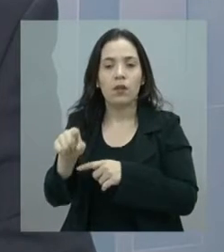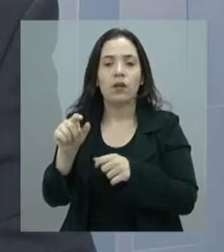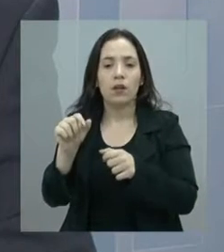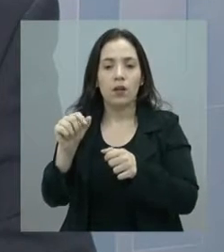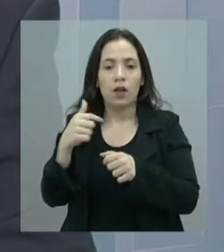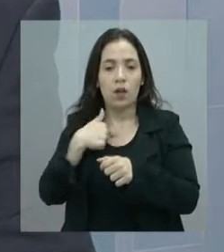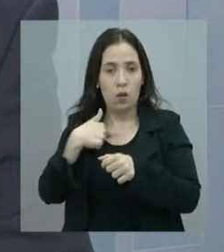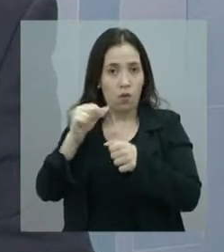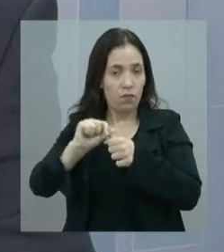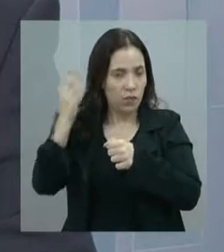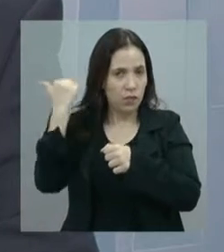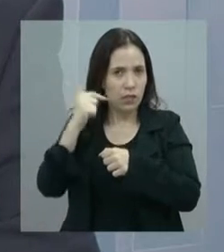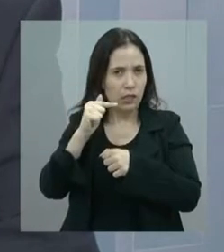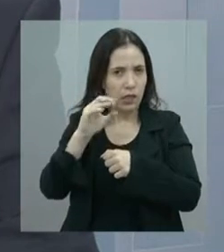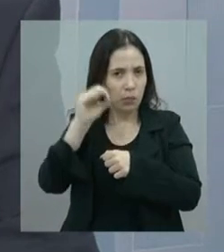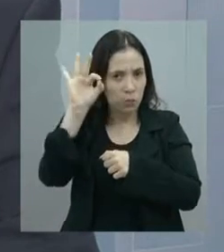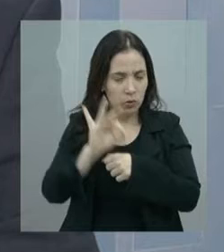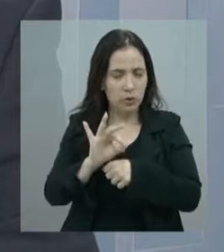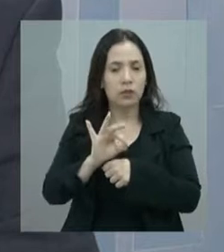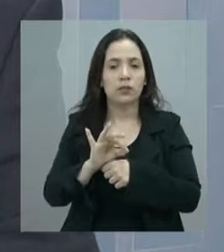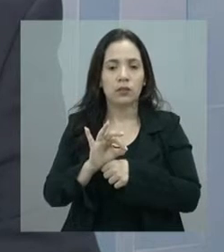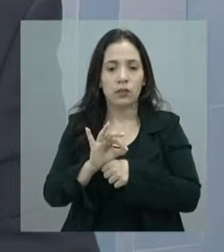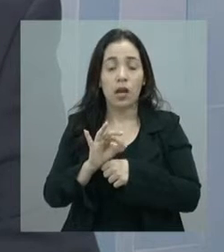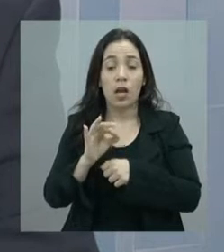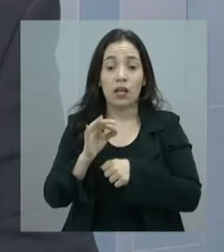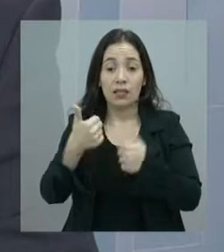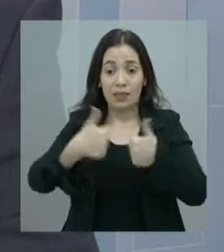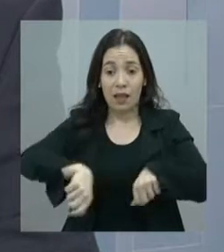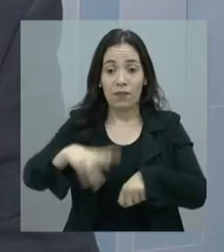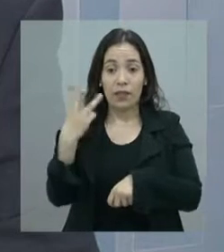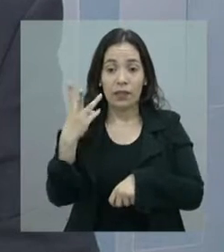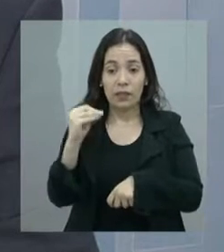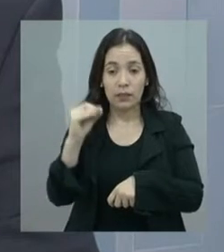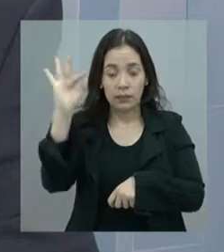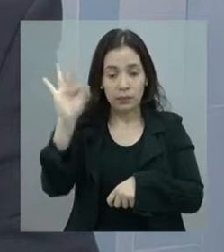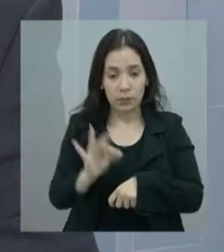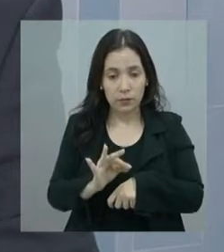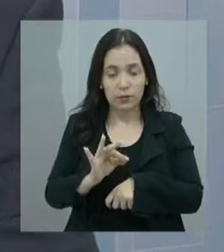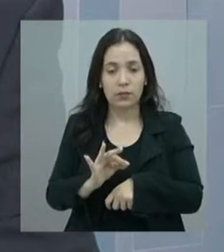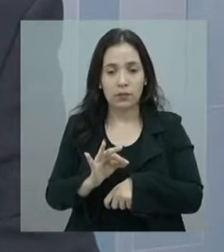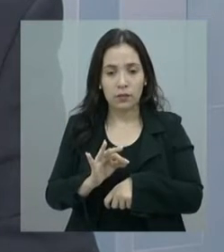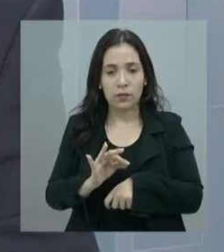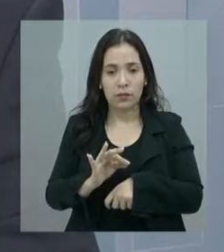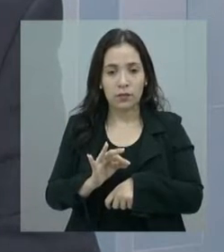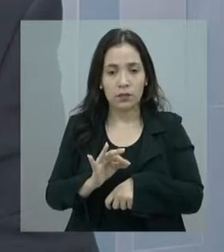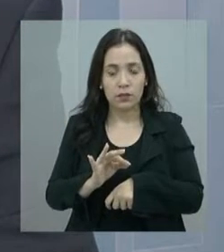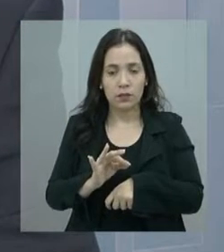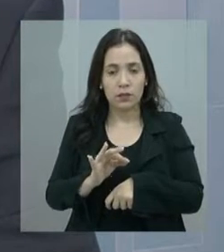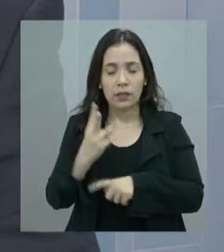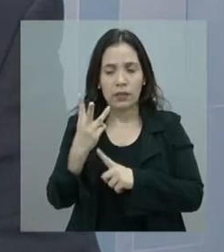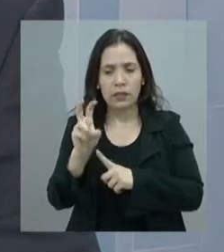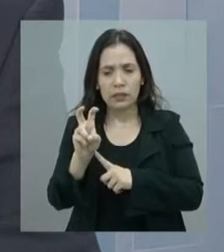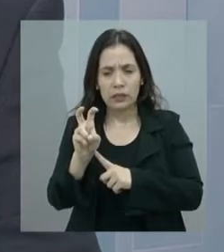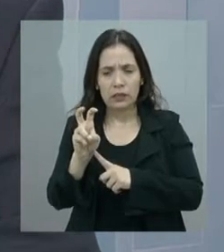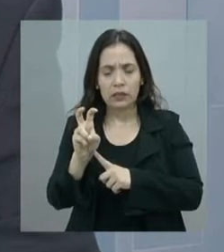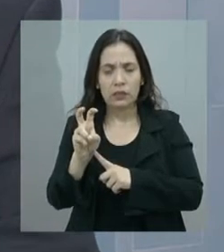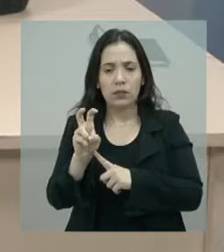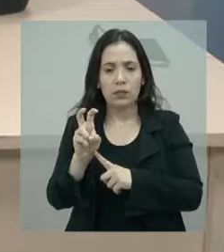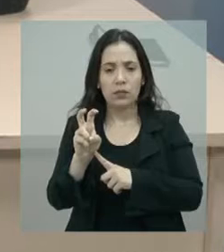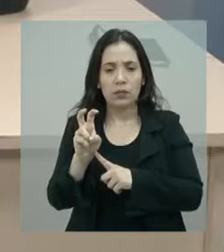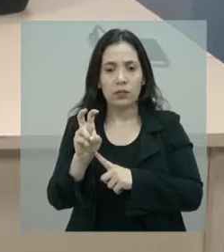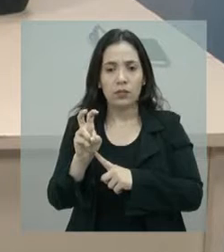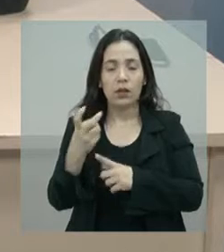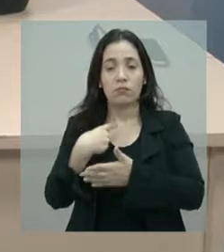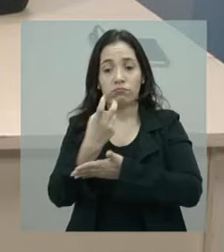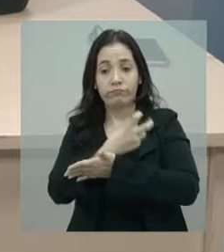sua gestão? Na nossa gestão, nós pegamos com 30. Lá é Cagés, né? Pegamos com 35 e